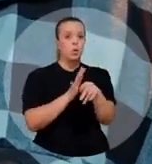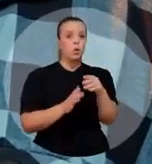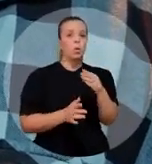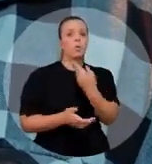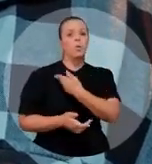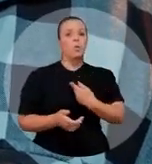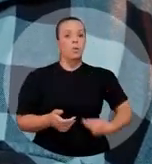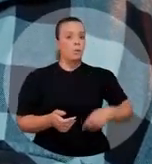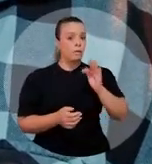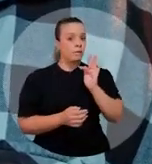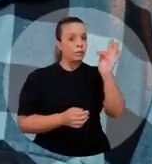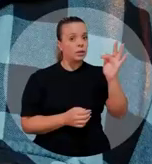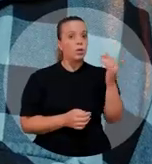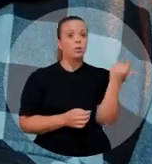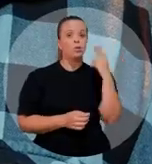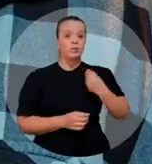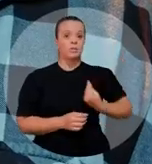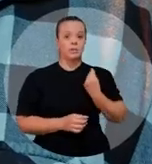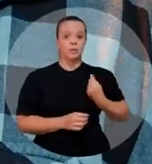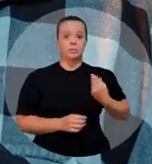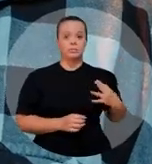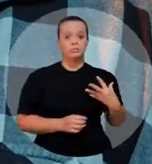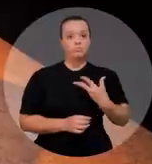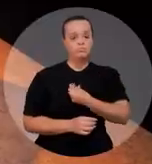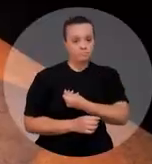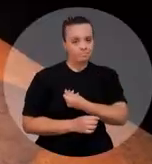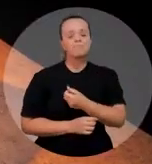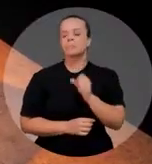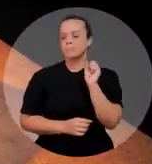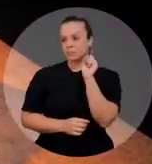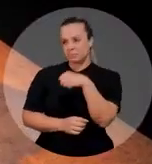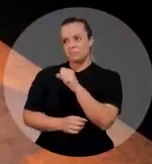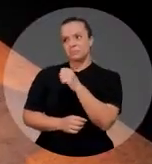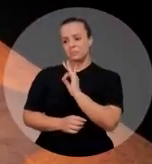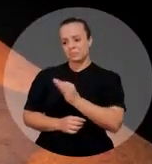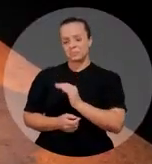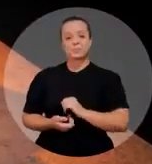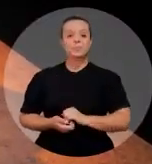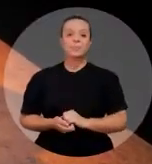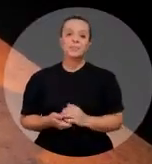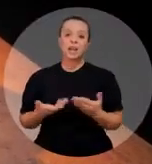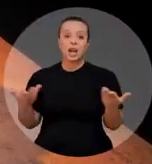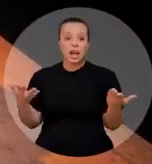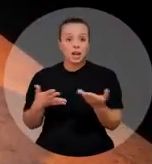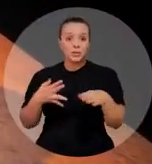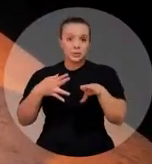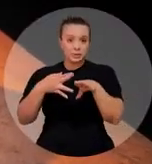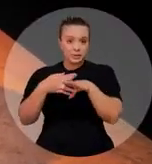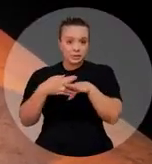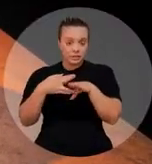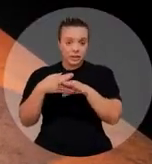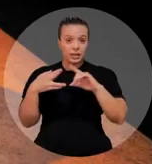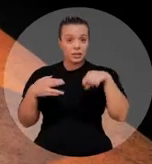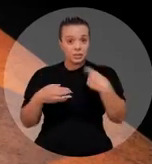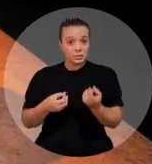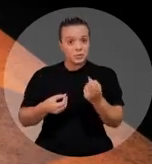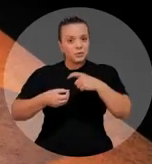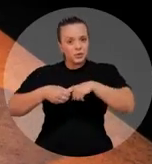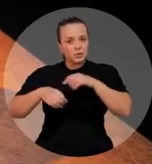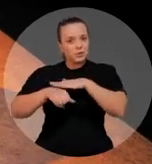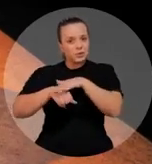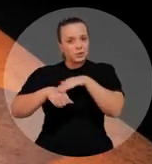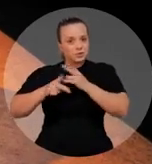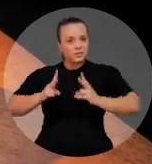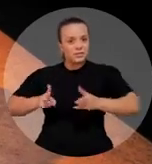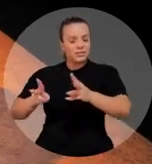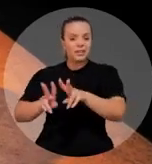que vieram federais e tal, literalmente salvaram vidas. Sim, sim, quem sabe. Ó, vou chamar um intervalo, no próximo